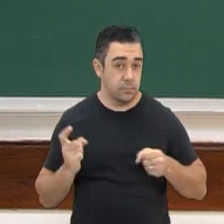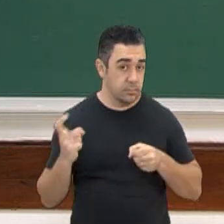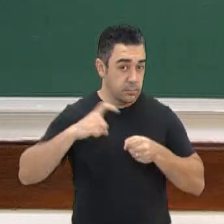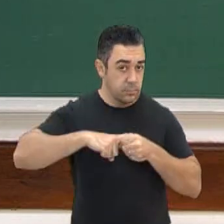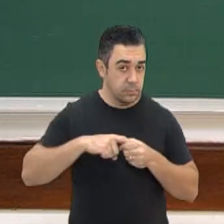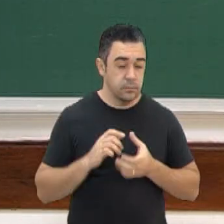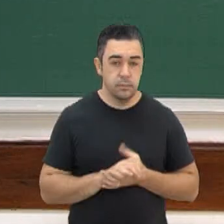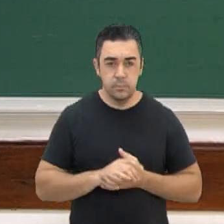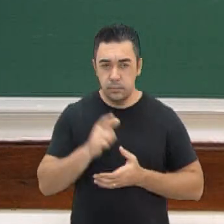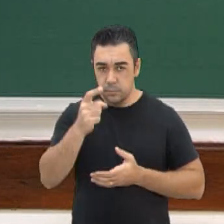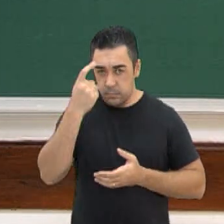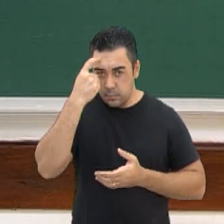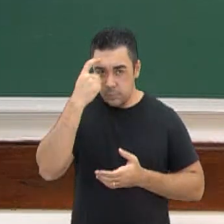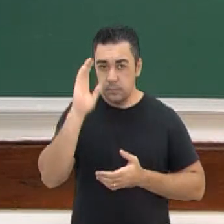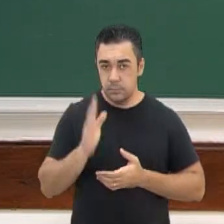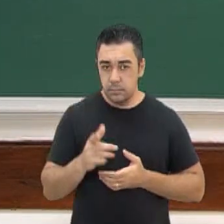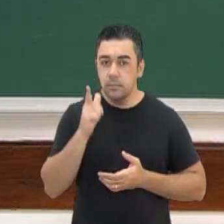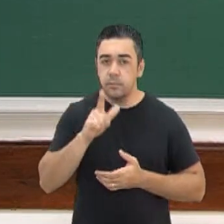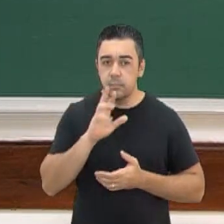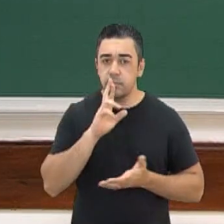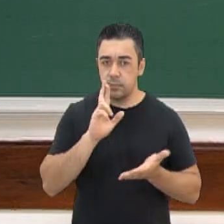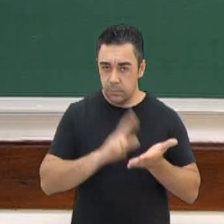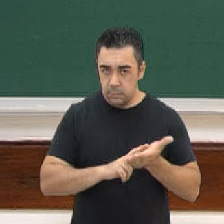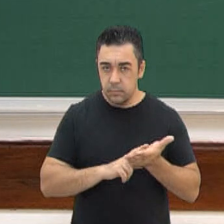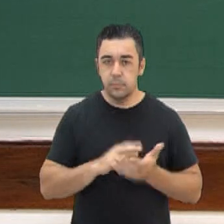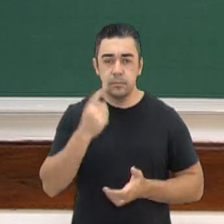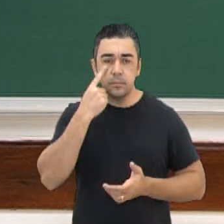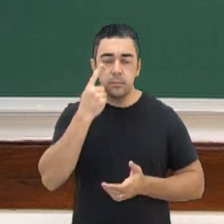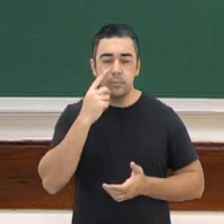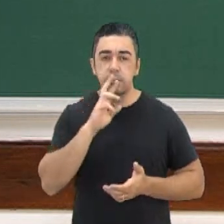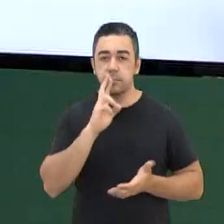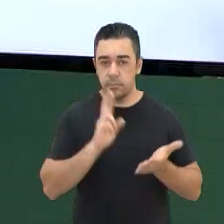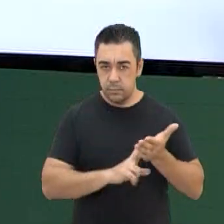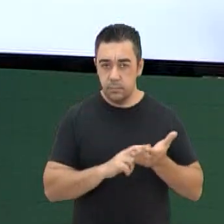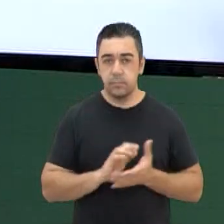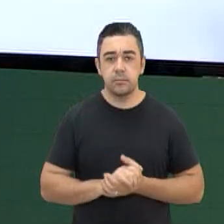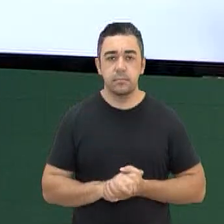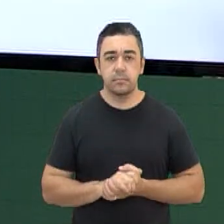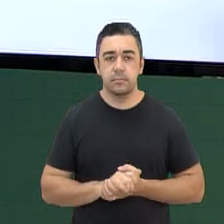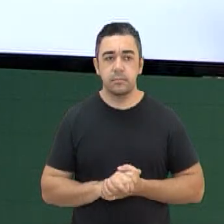Retornamos. Pensaram? Conseguiram responder? Vamos conferir suas respostas.